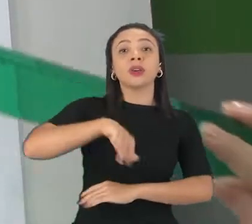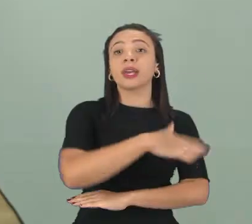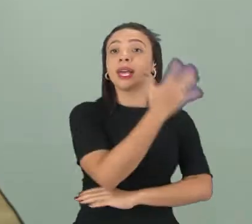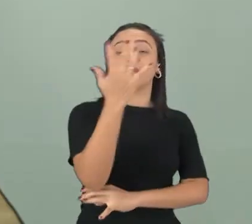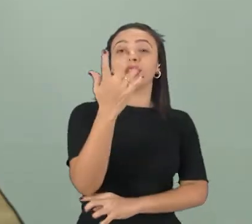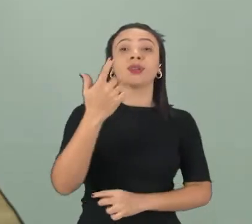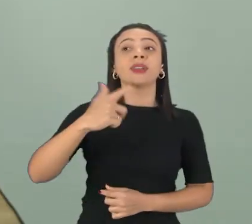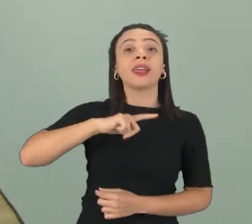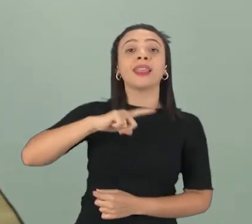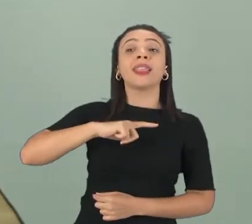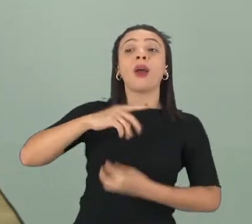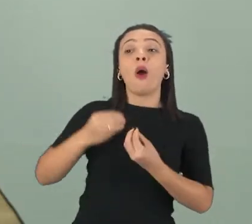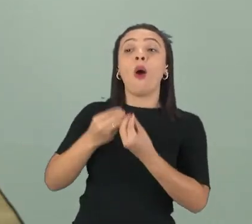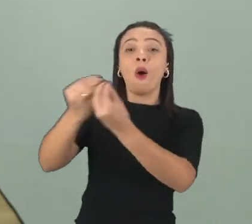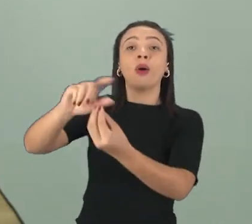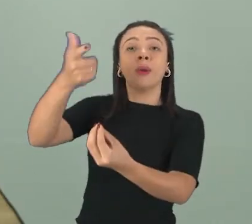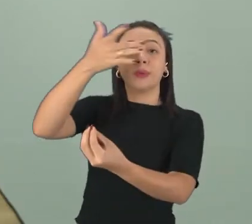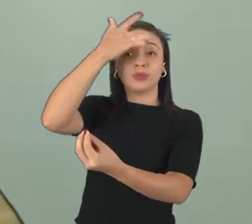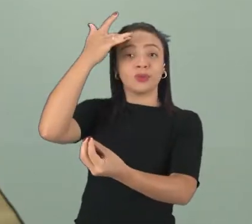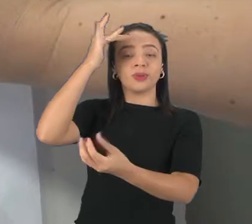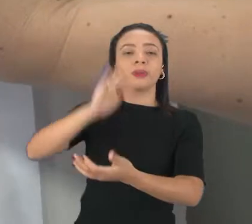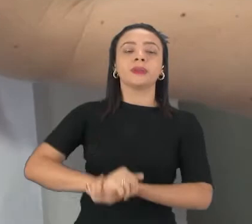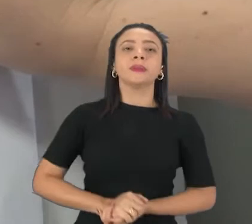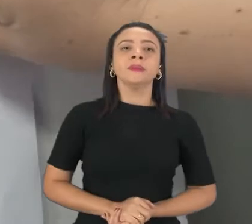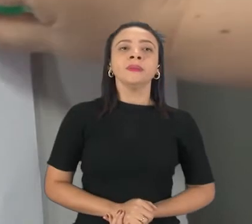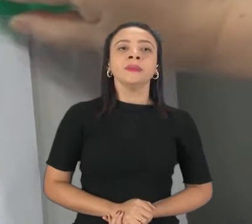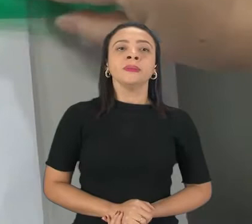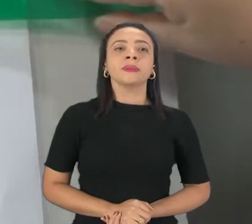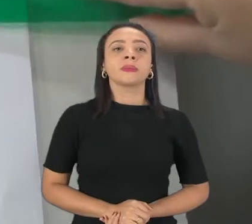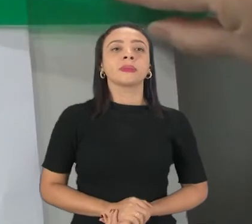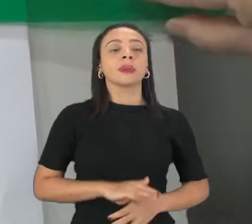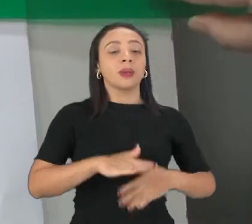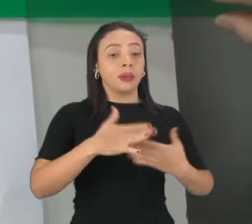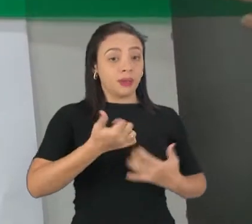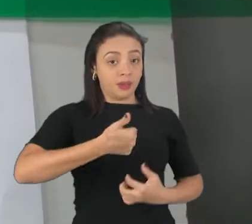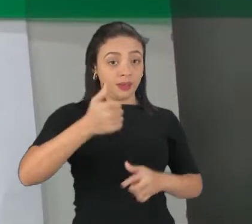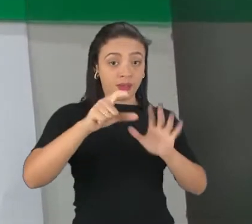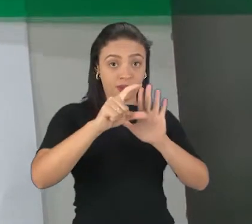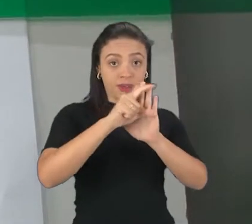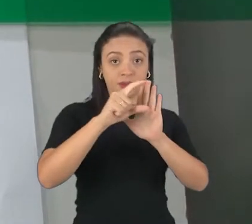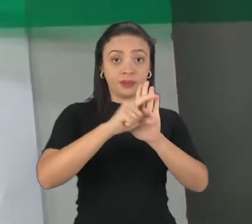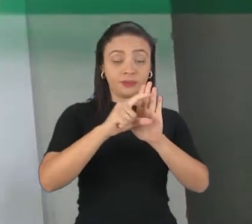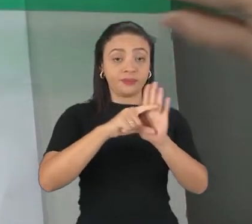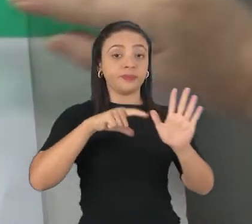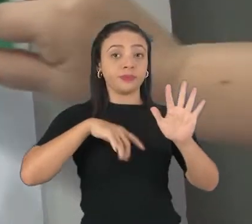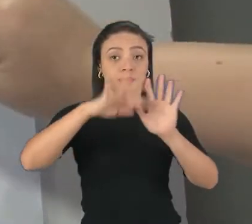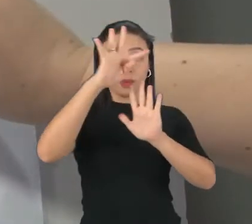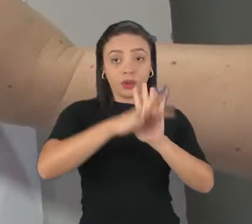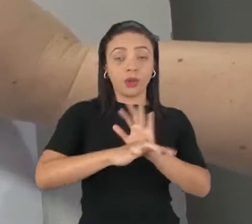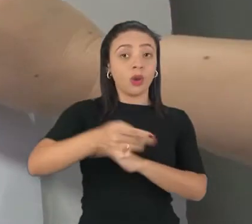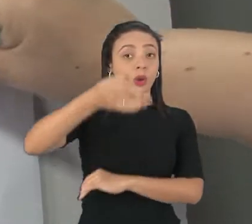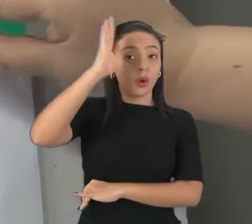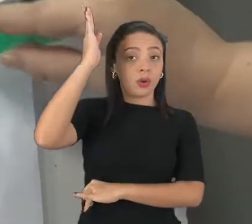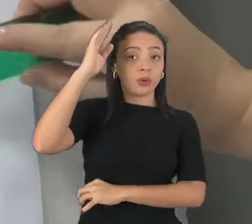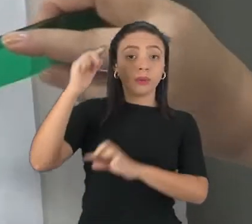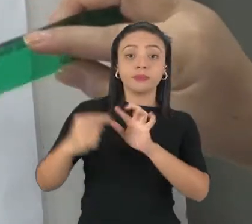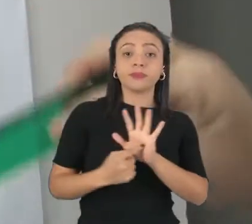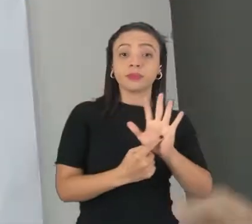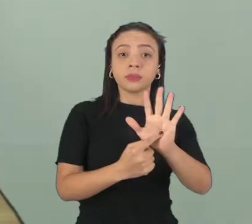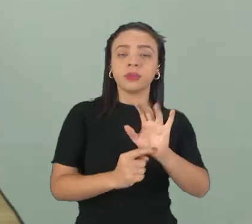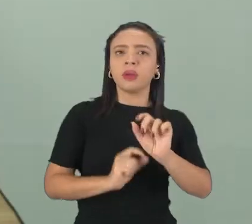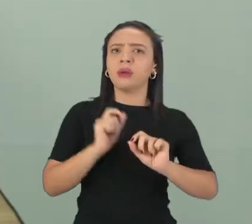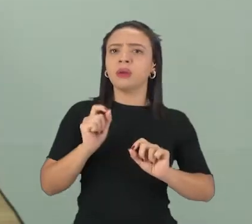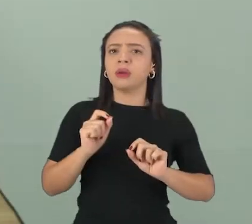negou. Vamos ver o que diz aqui a nossa questão. No primeiro parágrafo deste texto, o burro demonstra